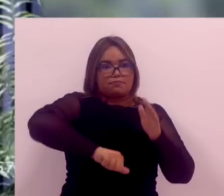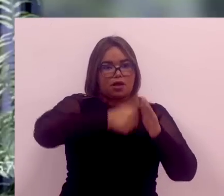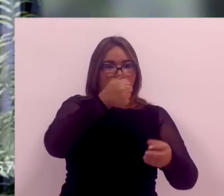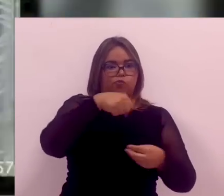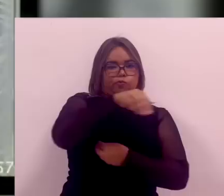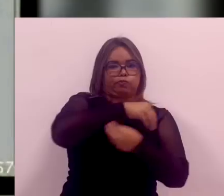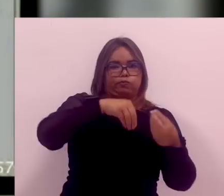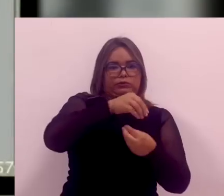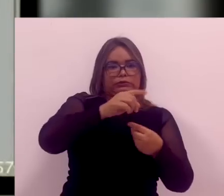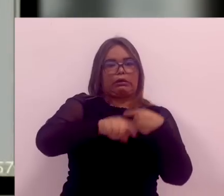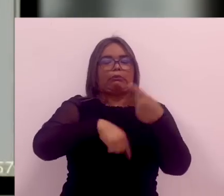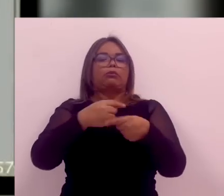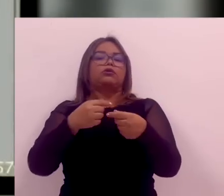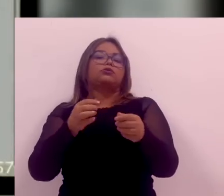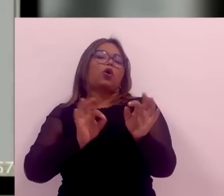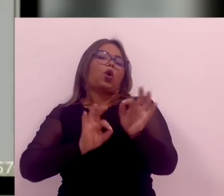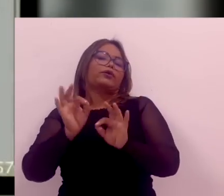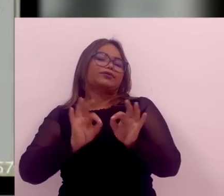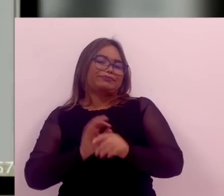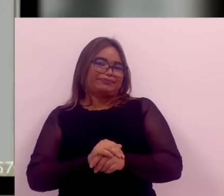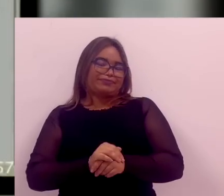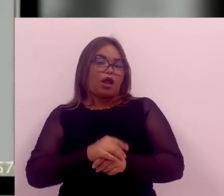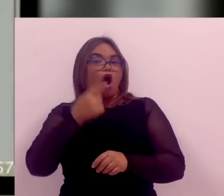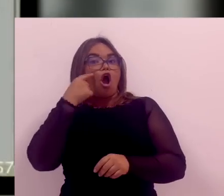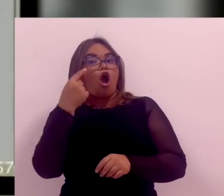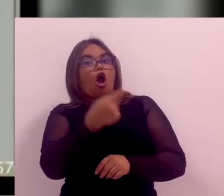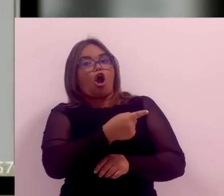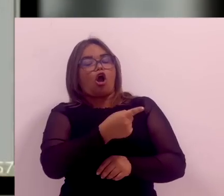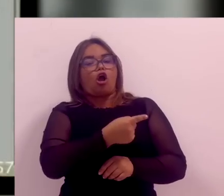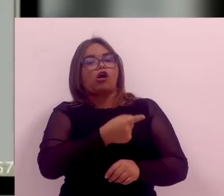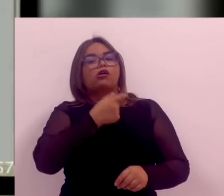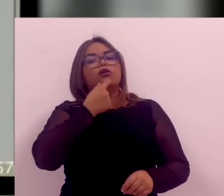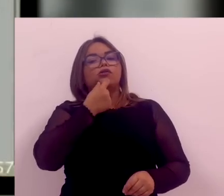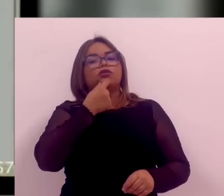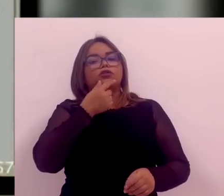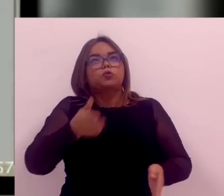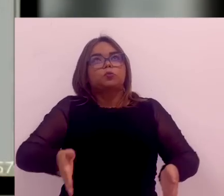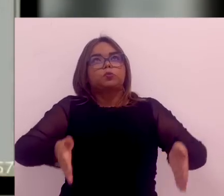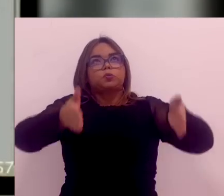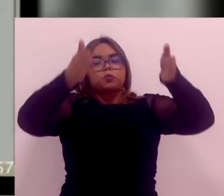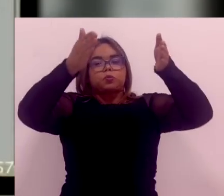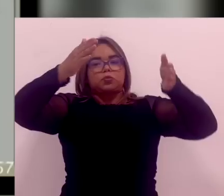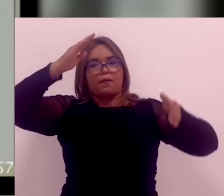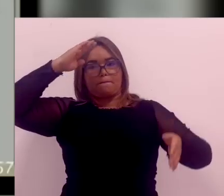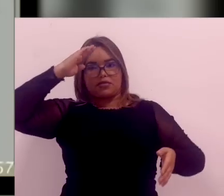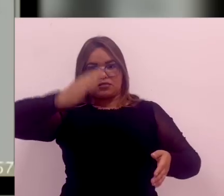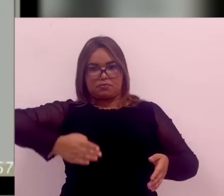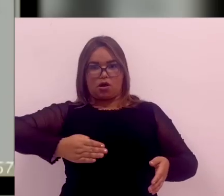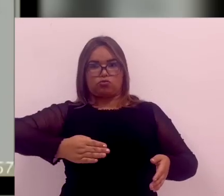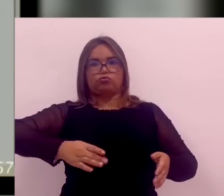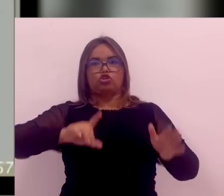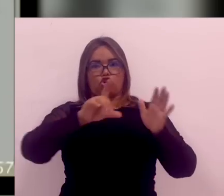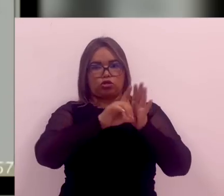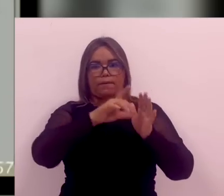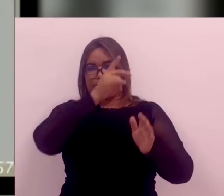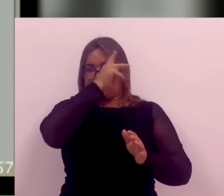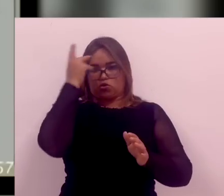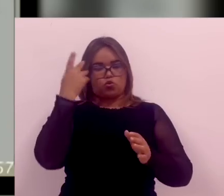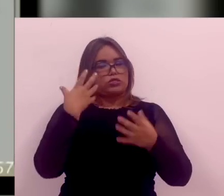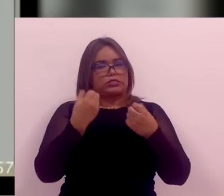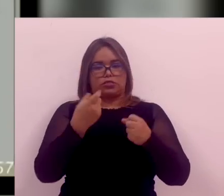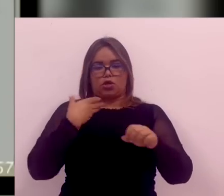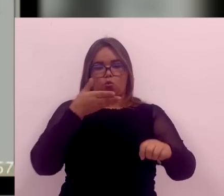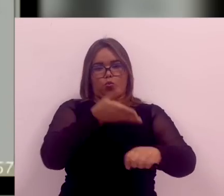caos. Esta é a principal loja maçônica da Inglaterra. Aí está o seu principal prédio. Agora, não me deixaram